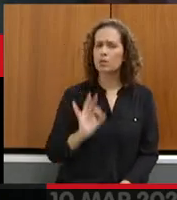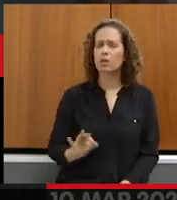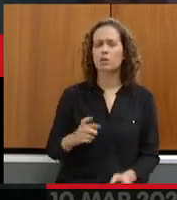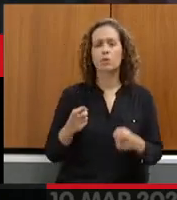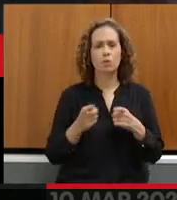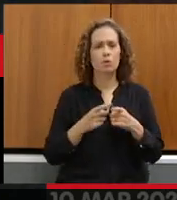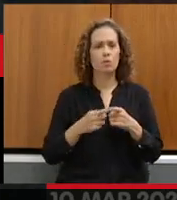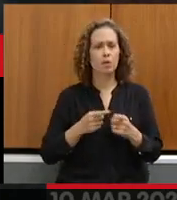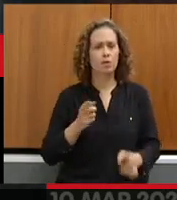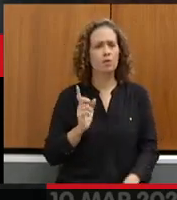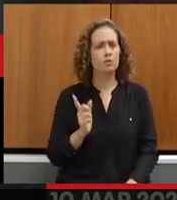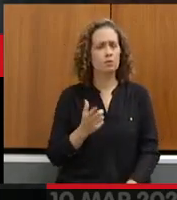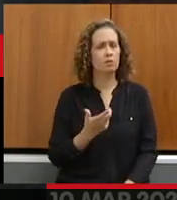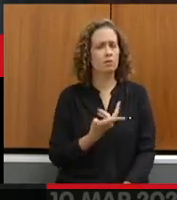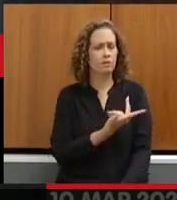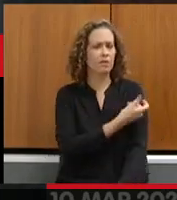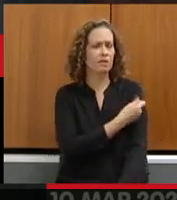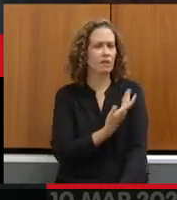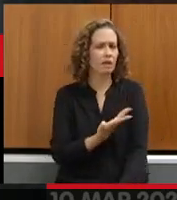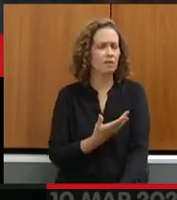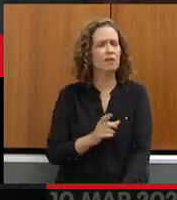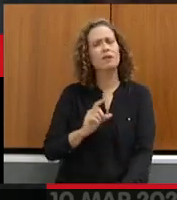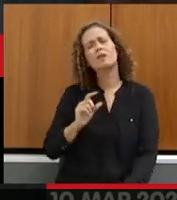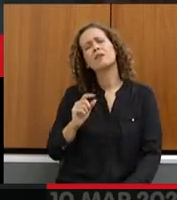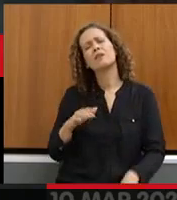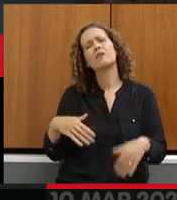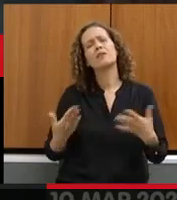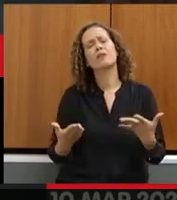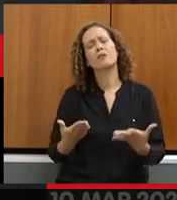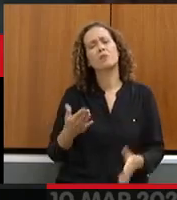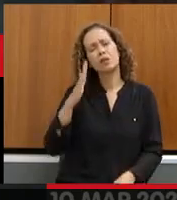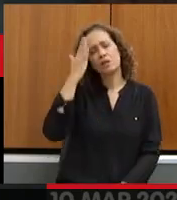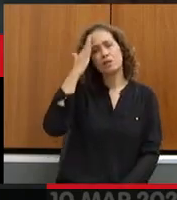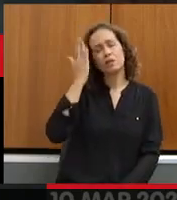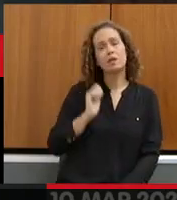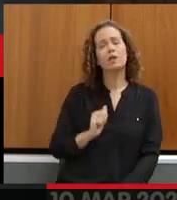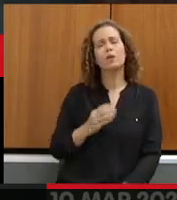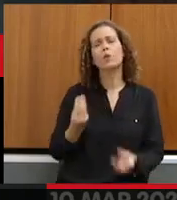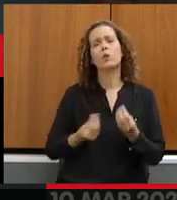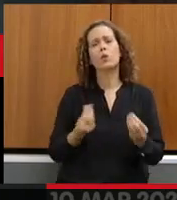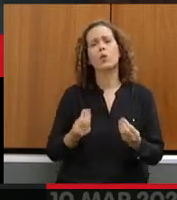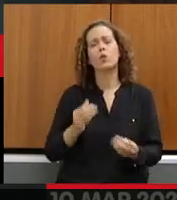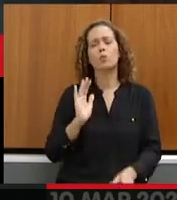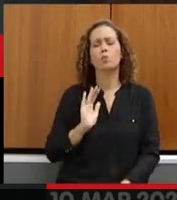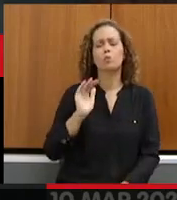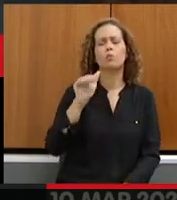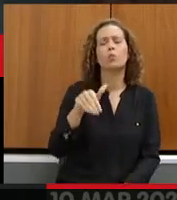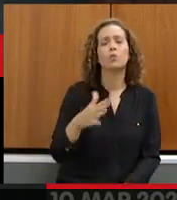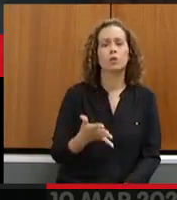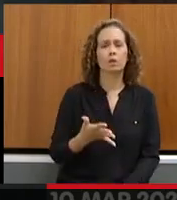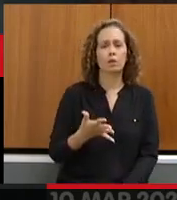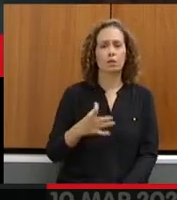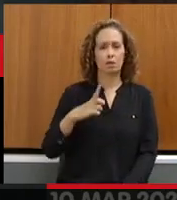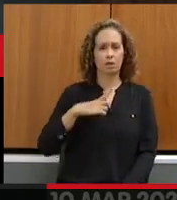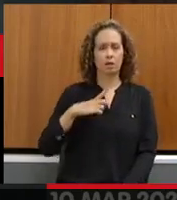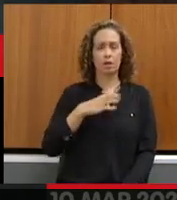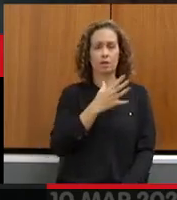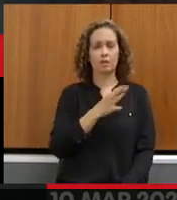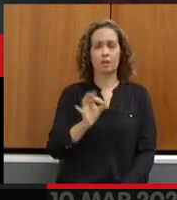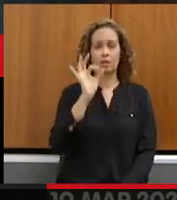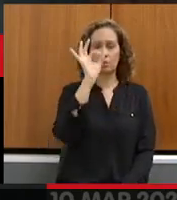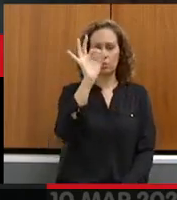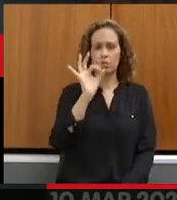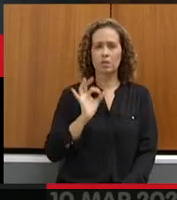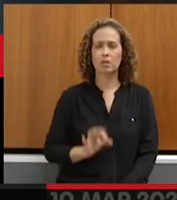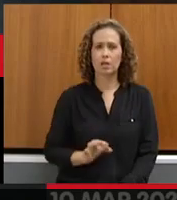médicos foram vacinados então para entender como que você pula de uma etapa para outra você tem que preencher o centro da primeira etapa